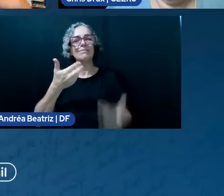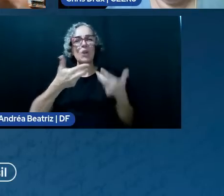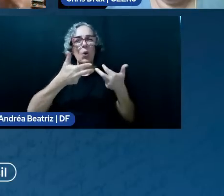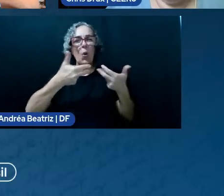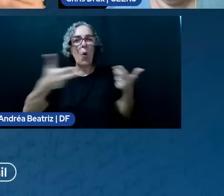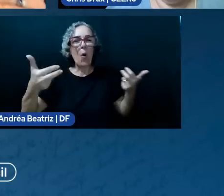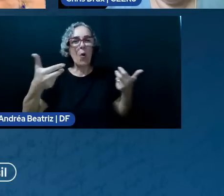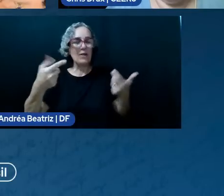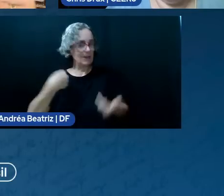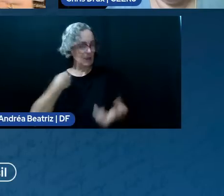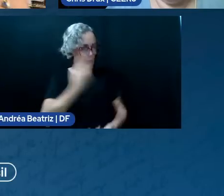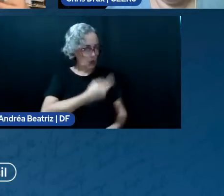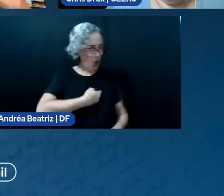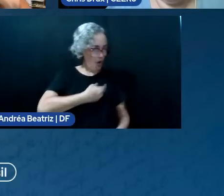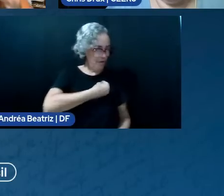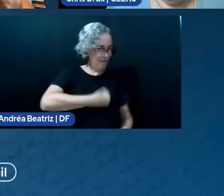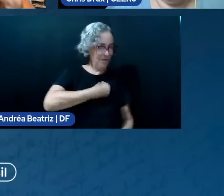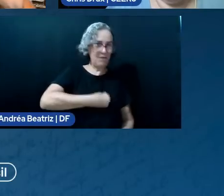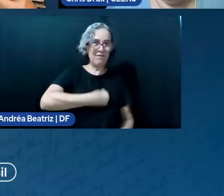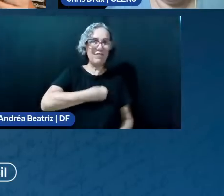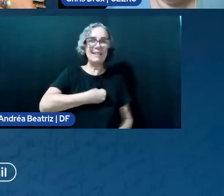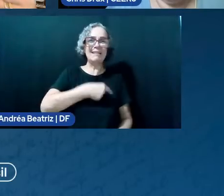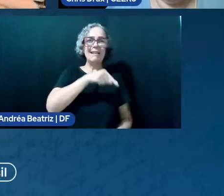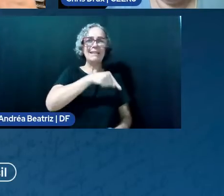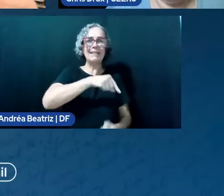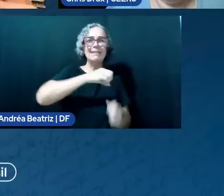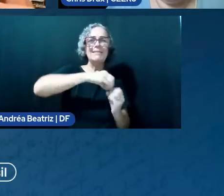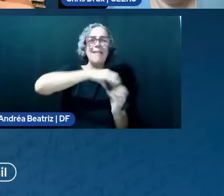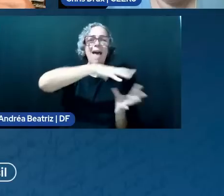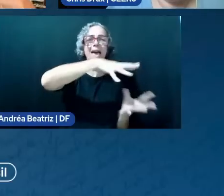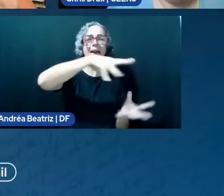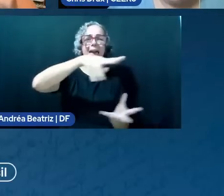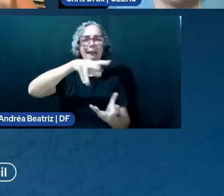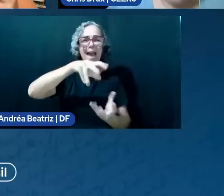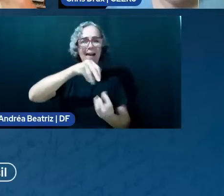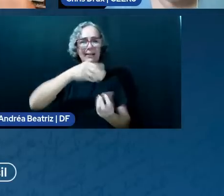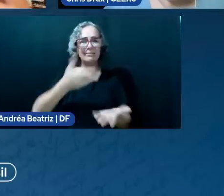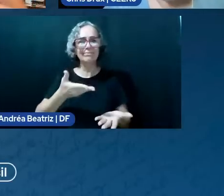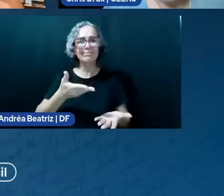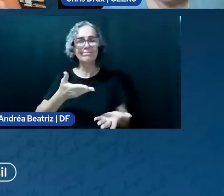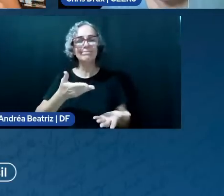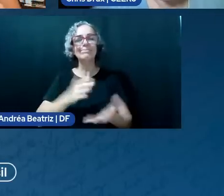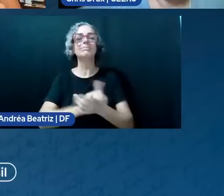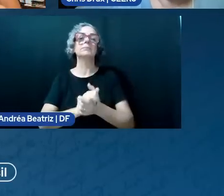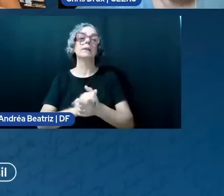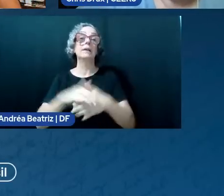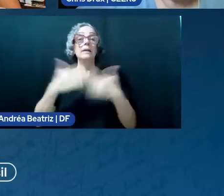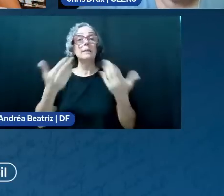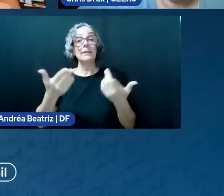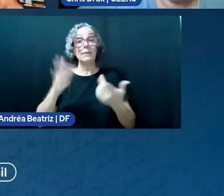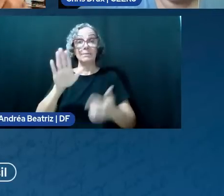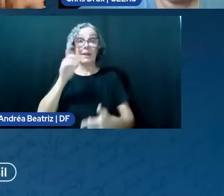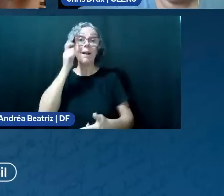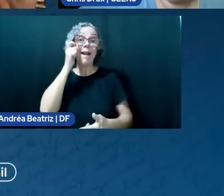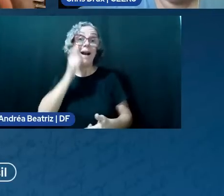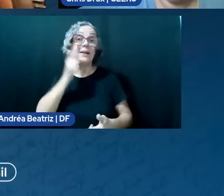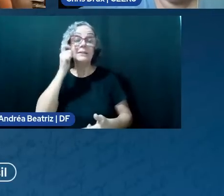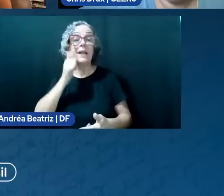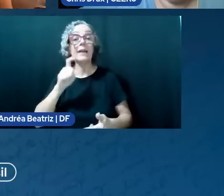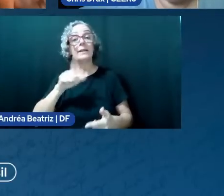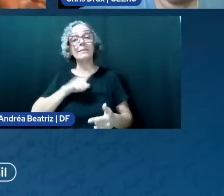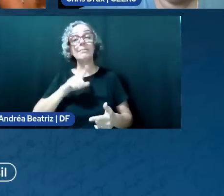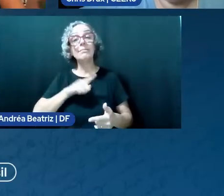Nós verificamos que Kardec, ele vem numa sequência de encadeamento de raciocínios. Então,